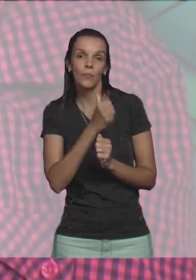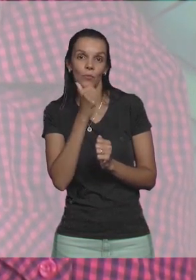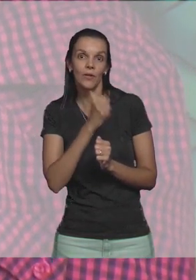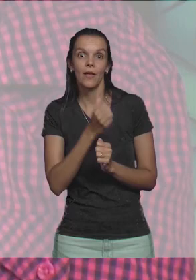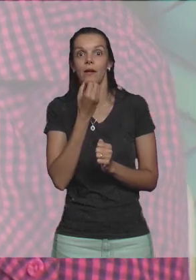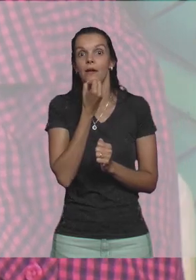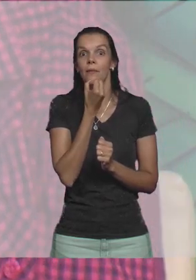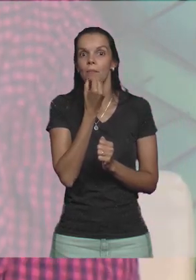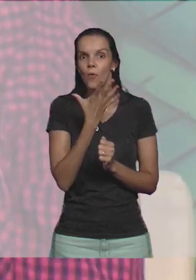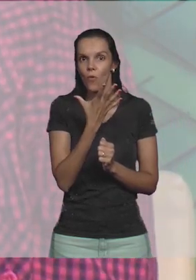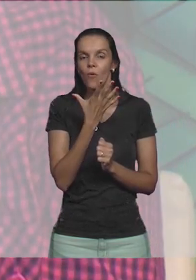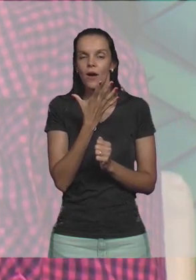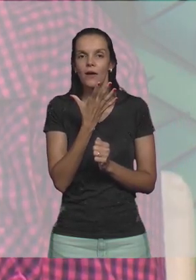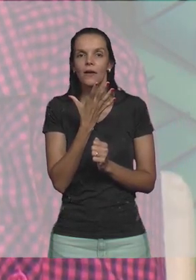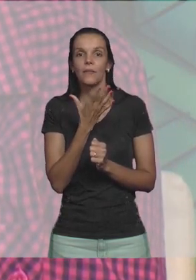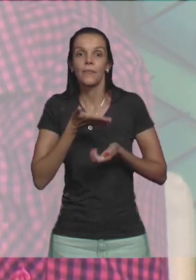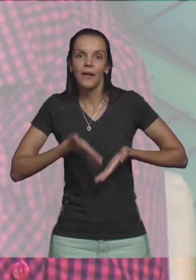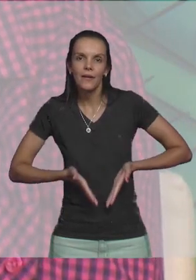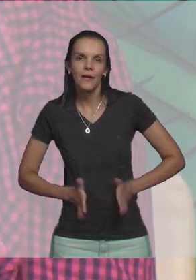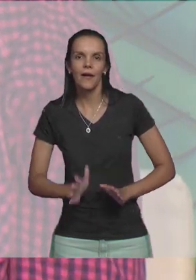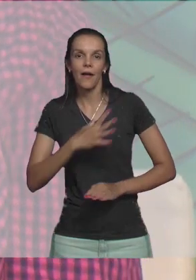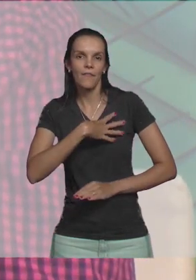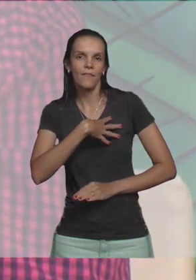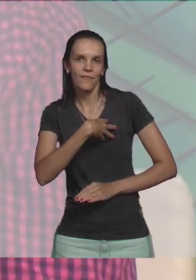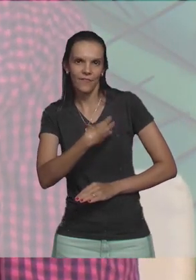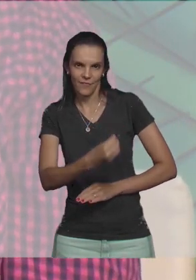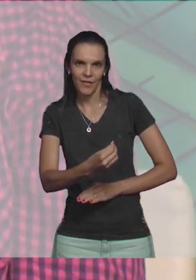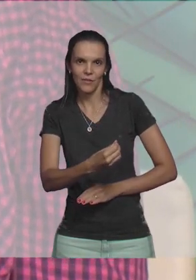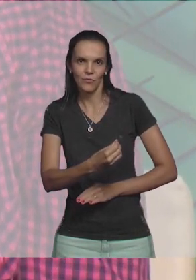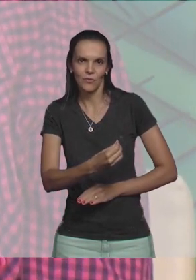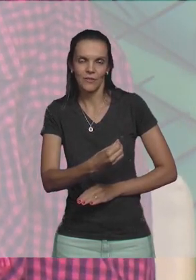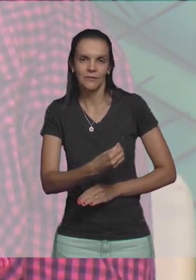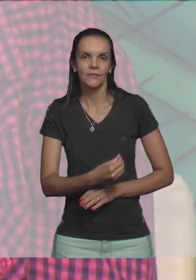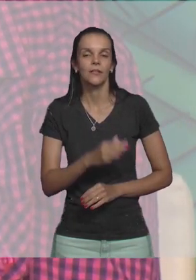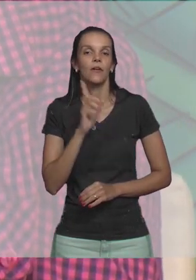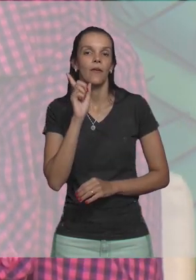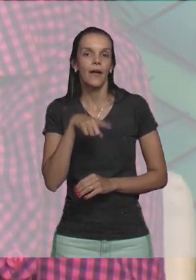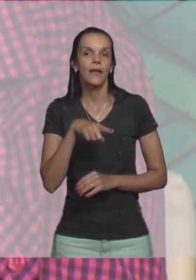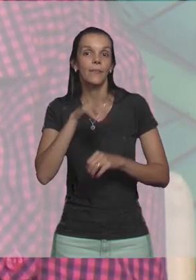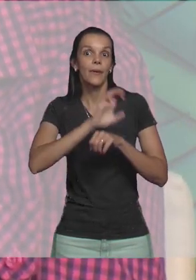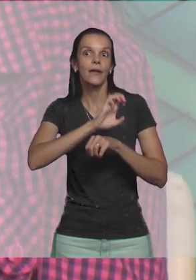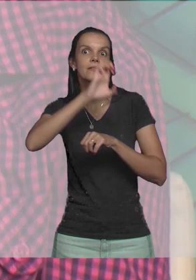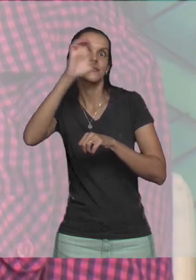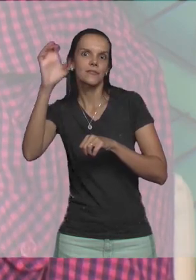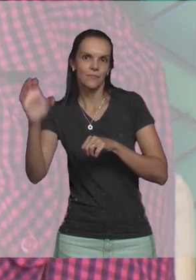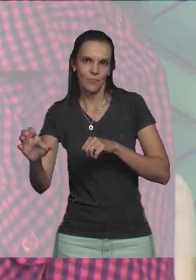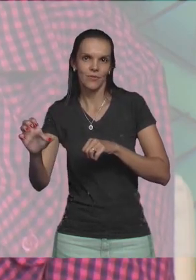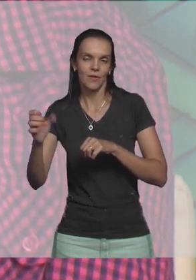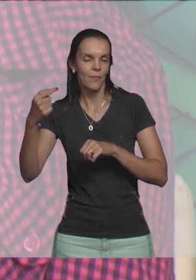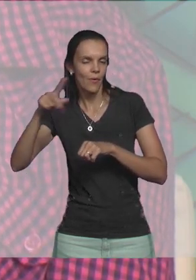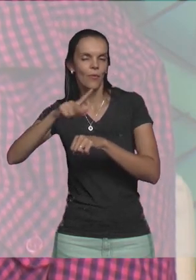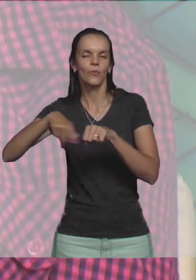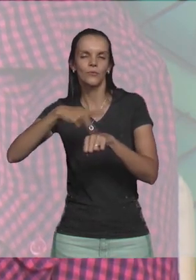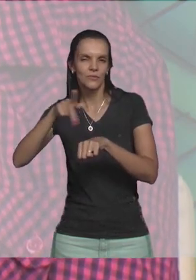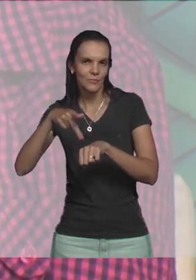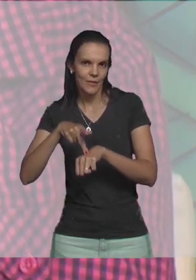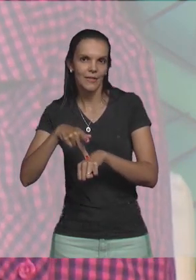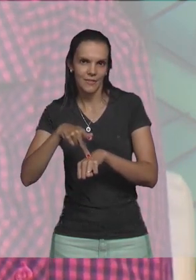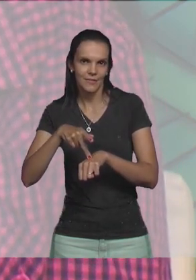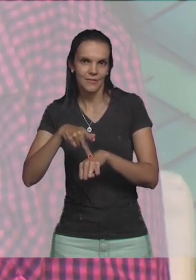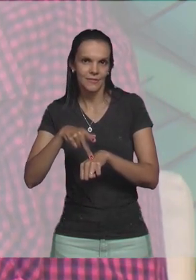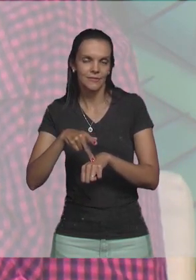negra, ela é sempre um objeto sexual. A mulher em si, ela já é considerada um objeto sexual. A mulher negra, ela é considerada mais. Porque há